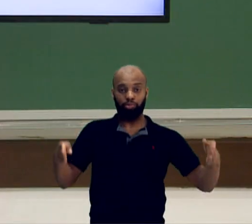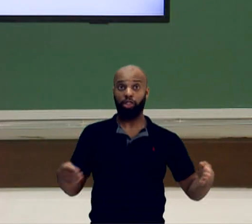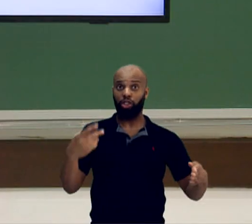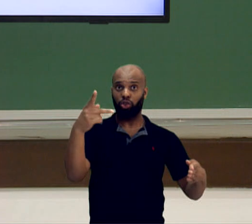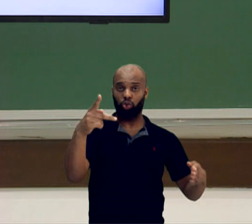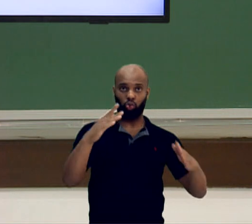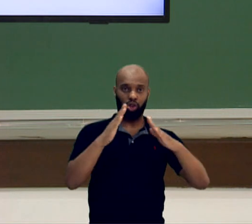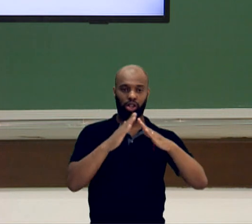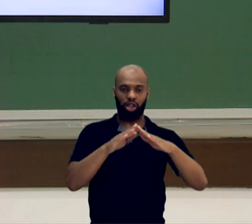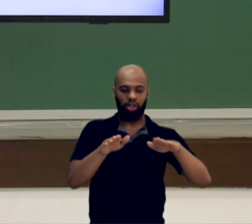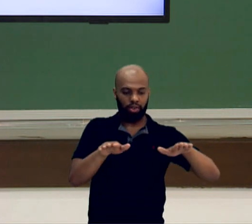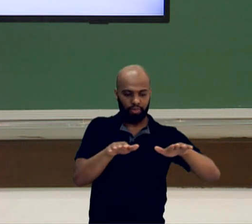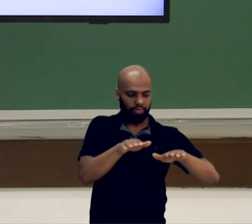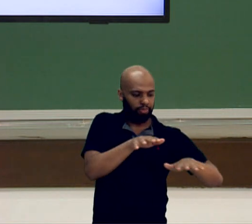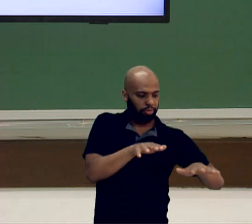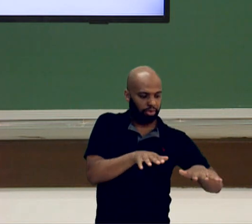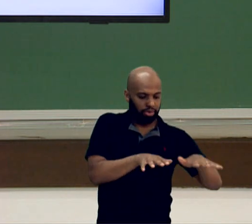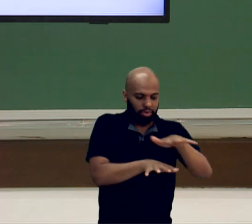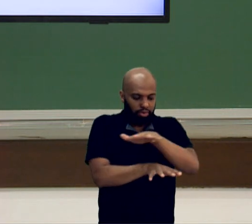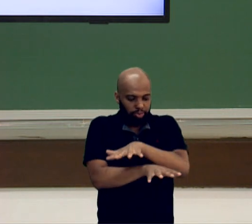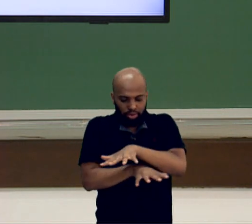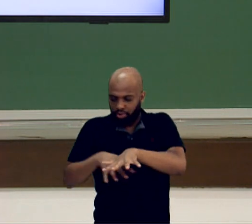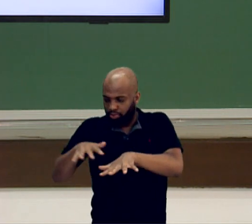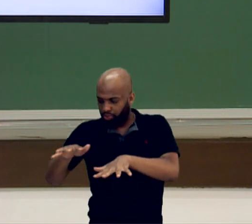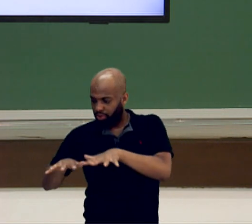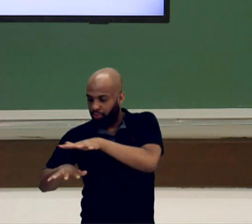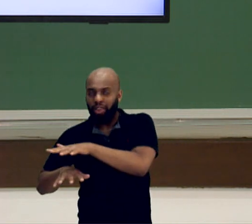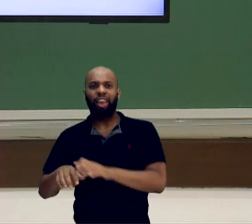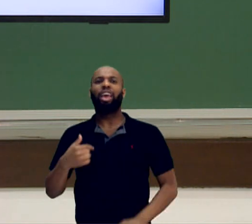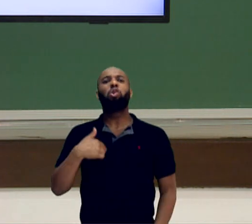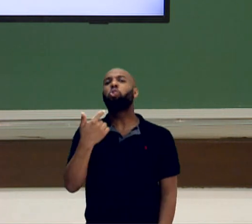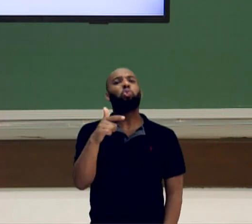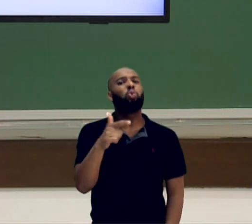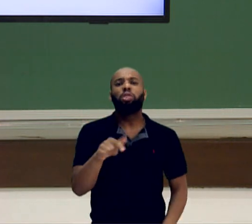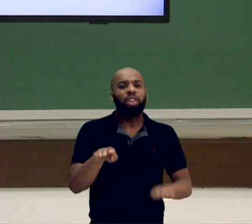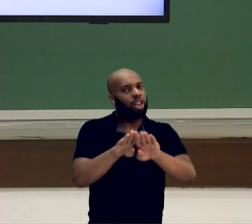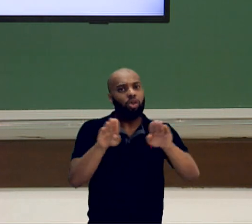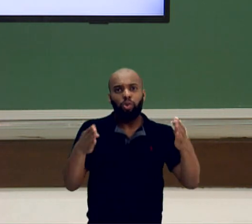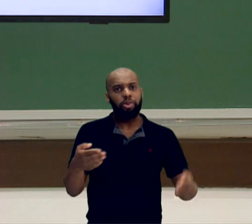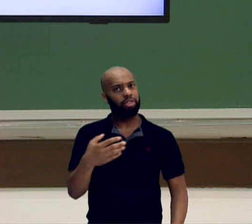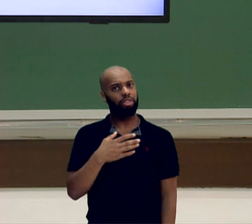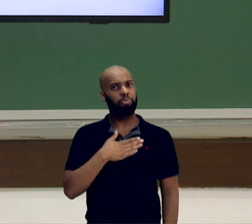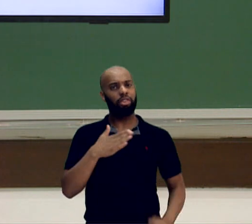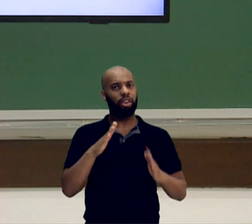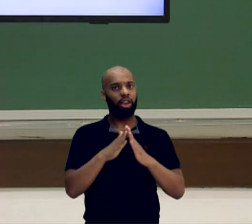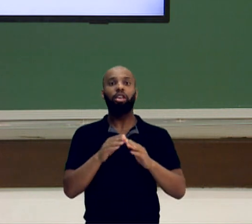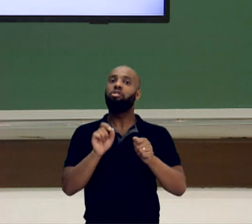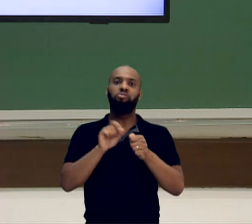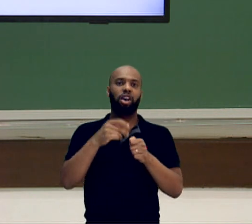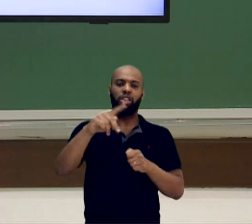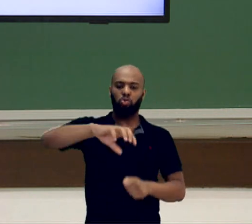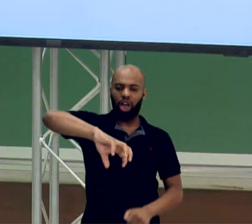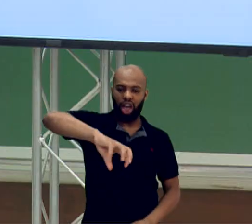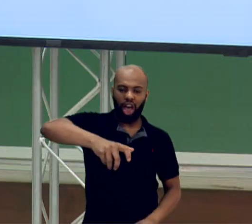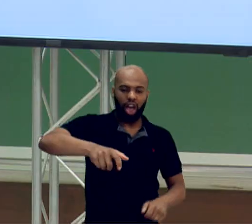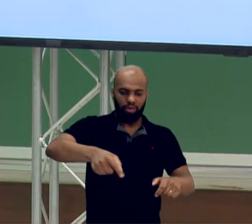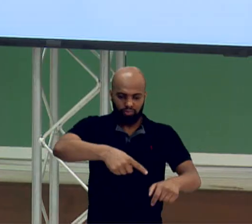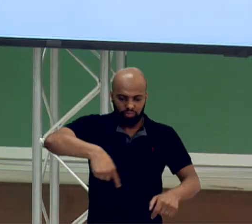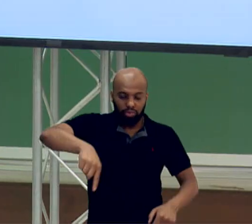pé, certo? Posição horizontal é aquela posição que a gente fala de